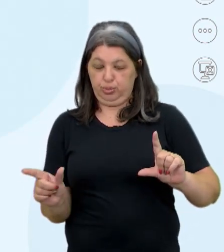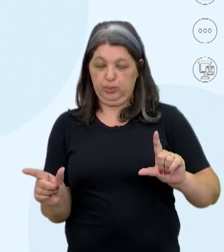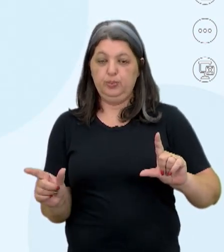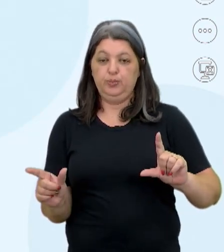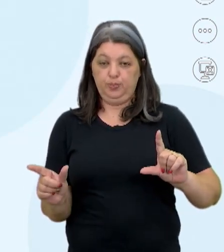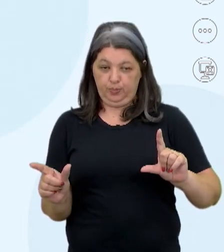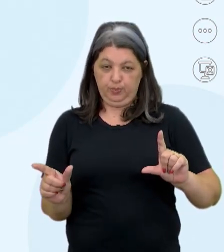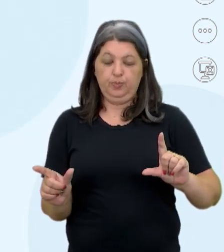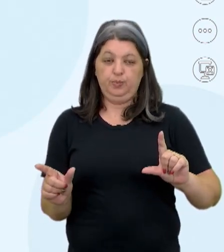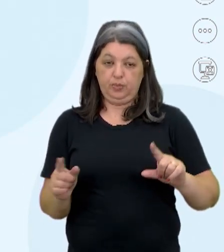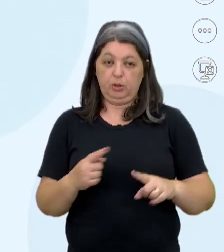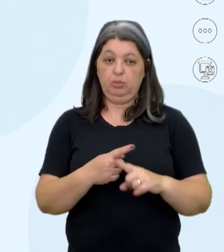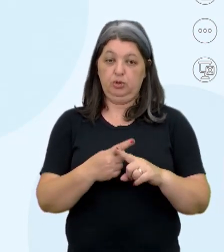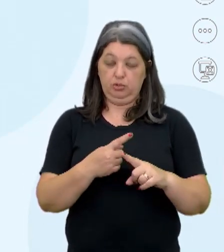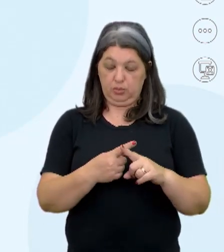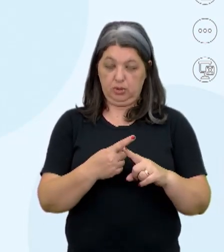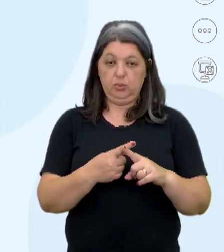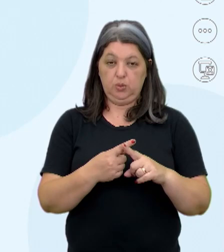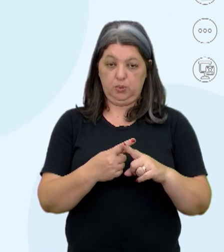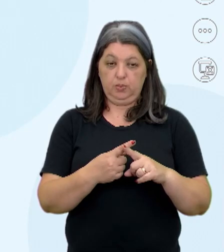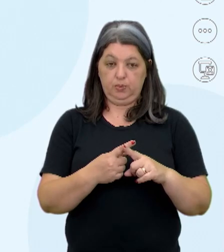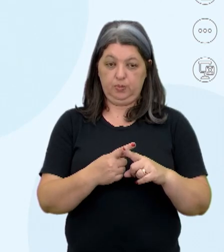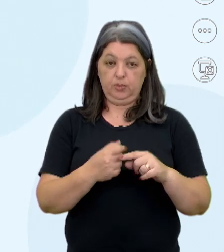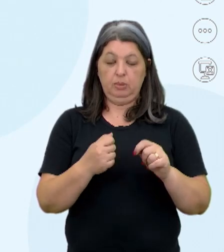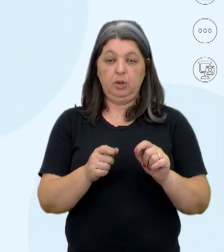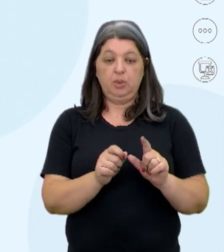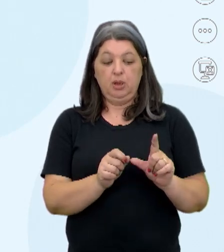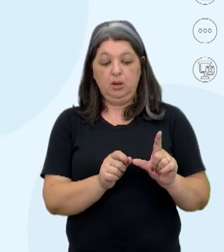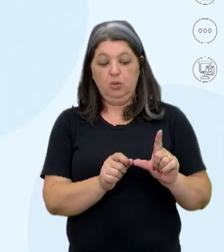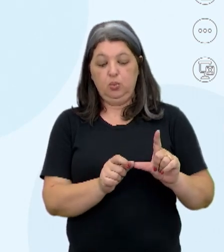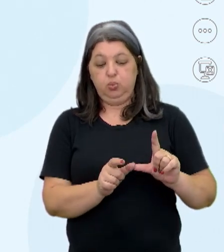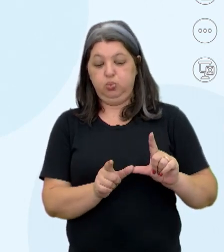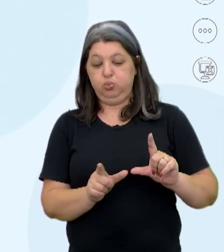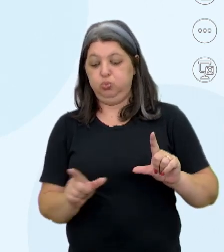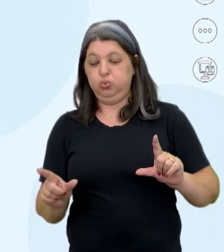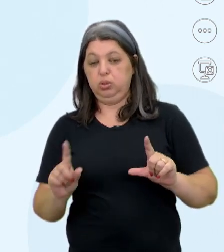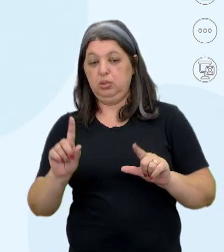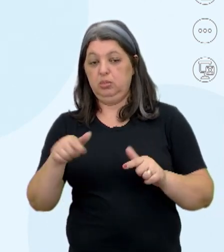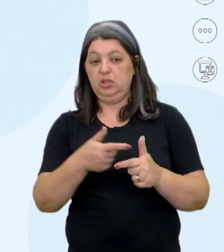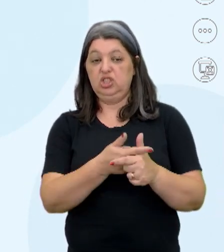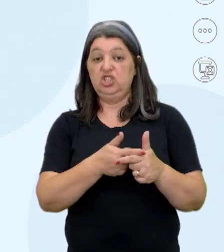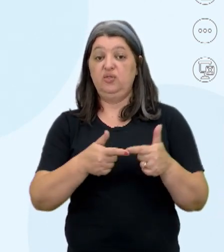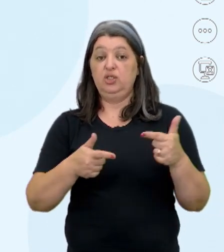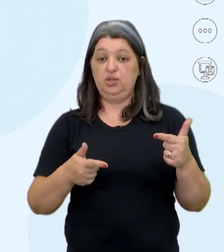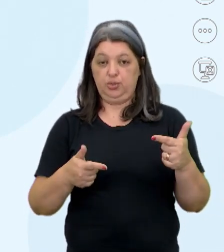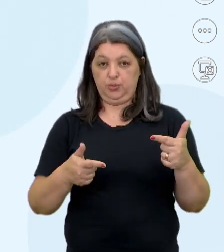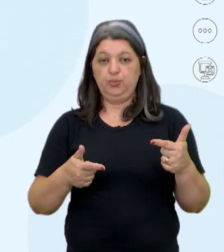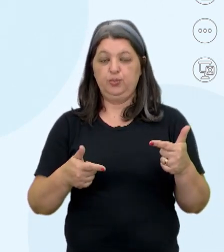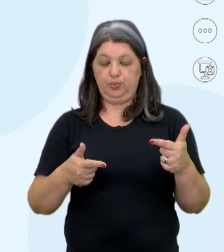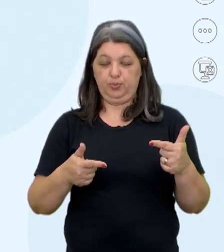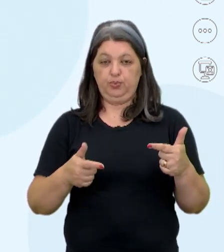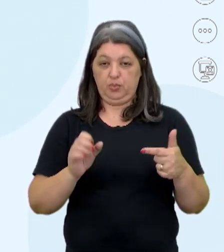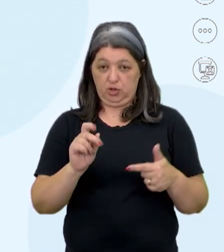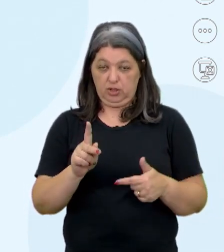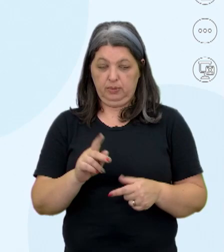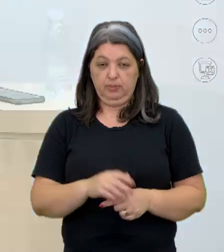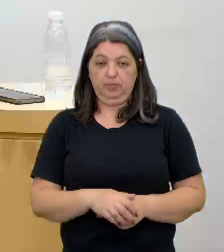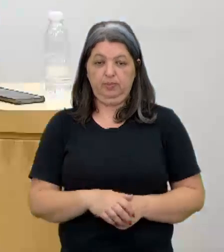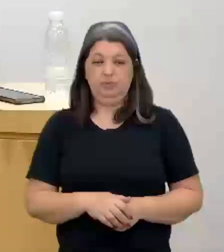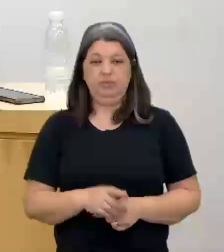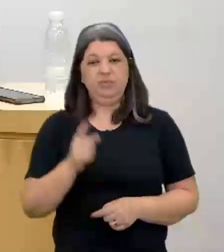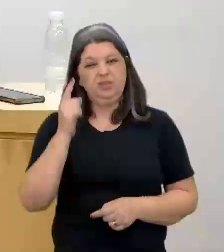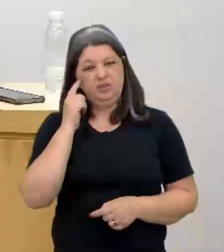multipliquei o arco por alguém e ela foi esticada quando eu dividi esse arco por alguém. Tudo bem? Eu sei que esse